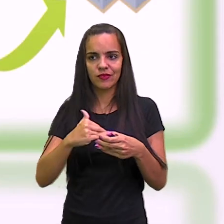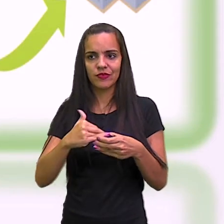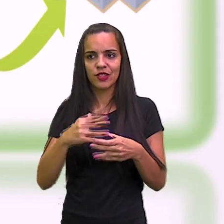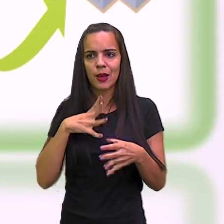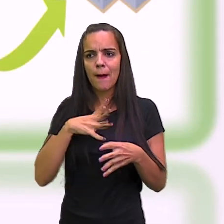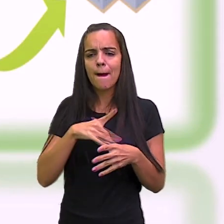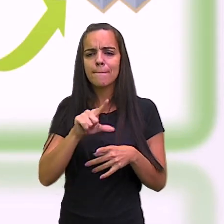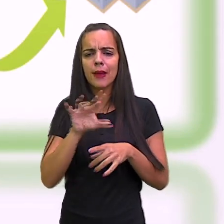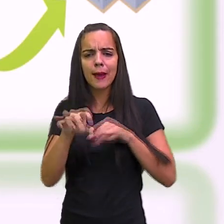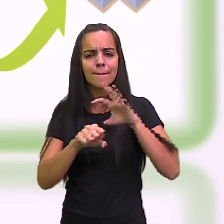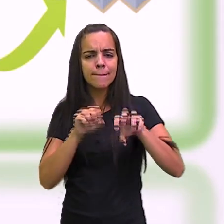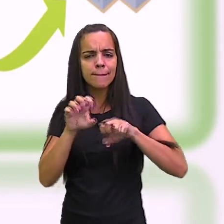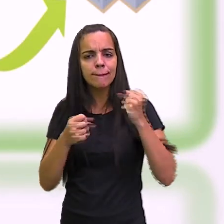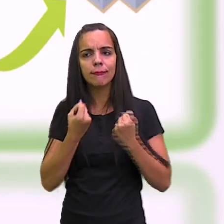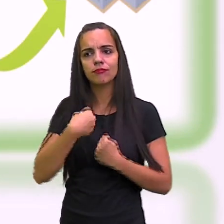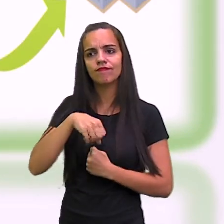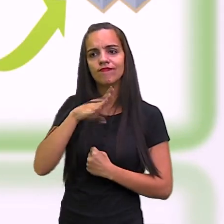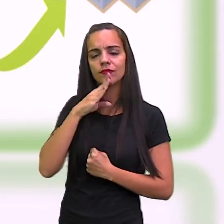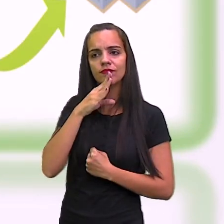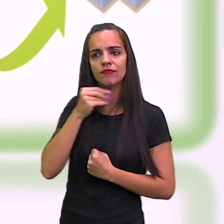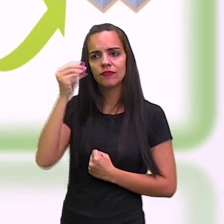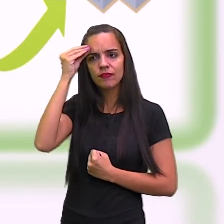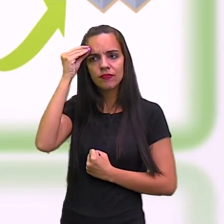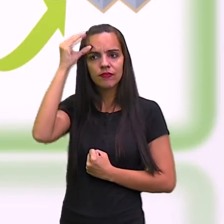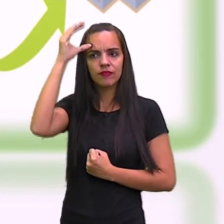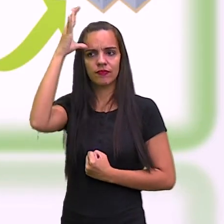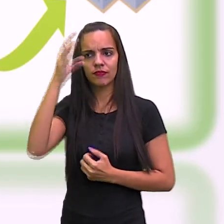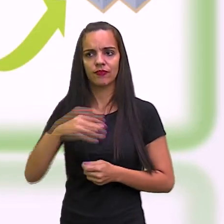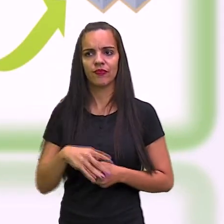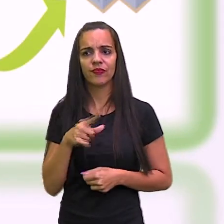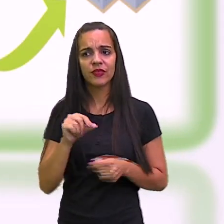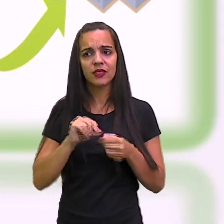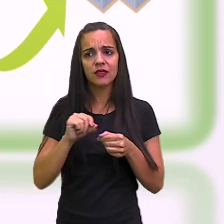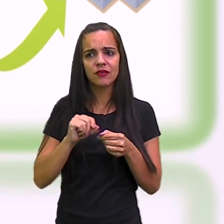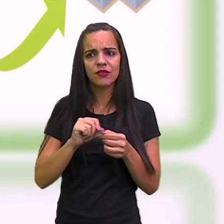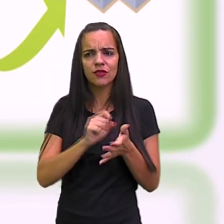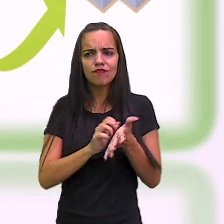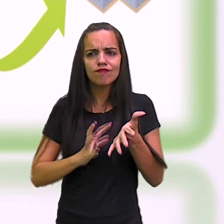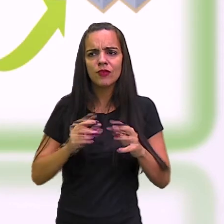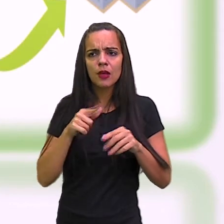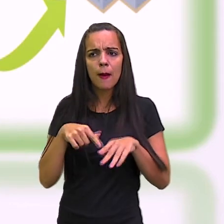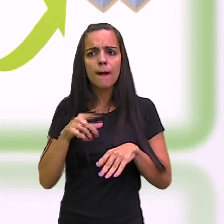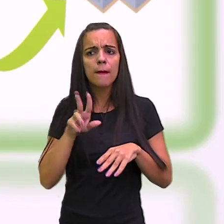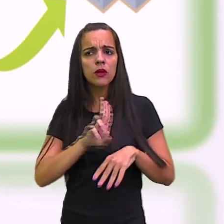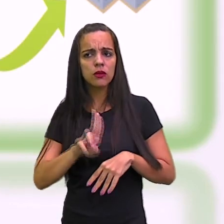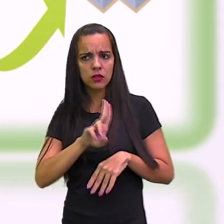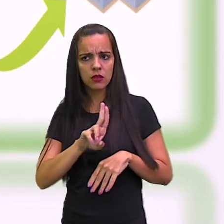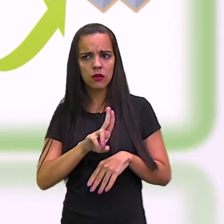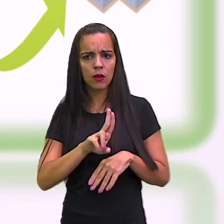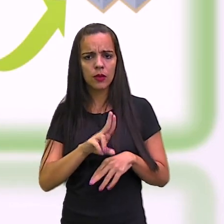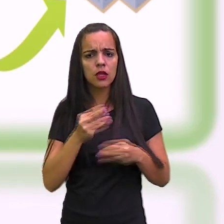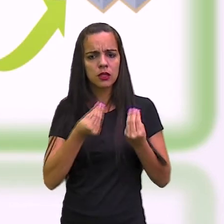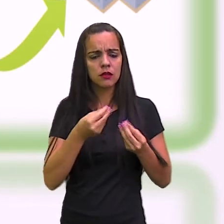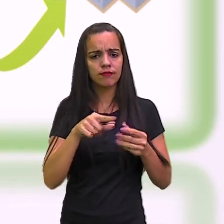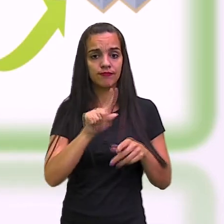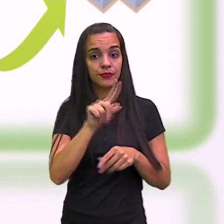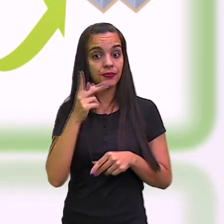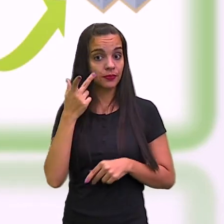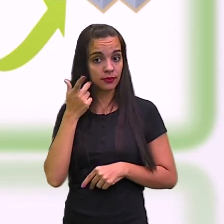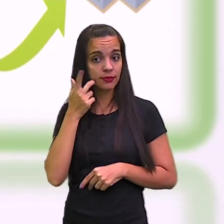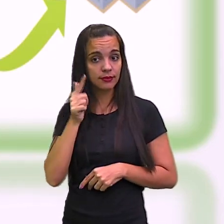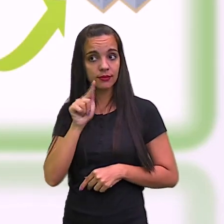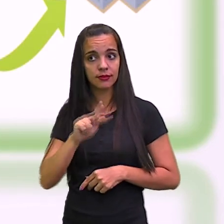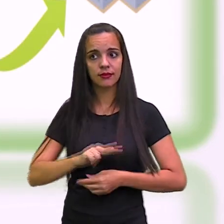trazendo isso para as suas atividades, você precisa fazer o uso das nossas plataformas, não é